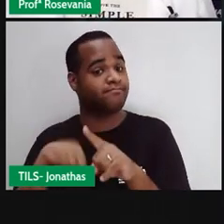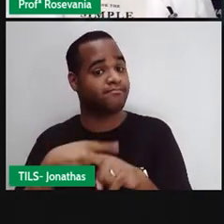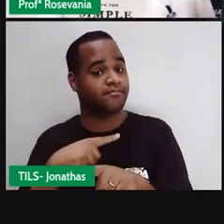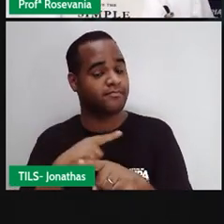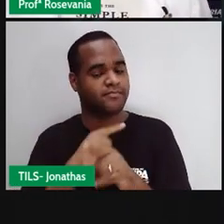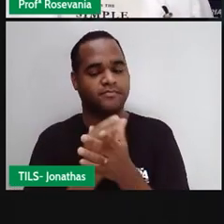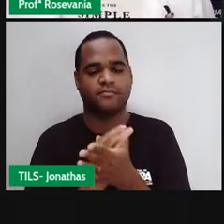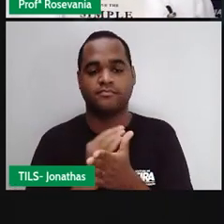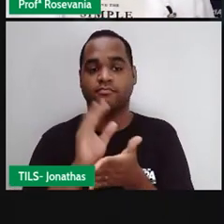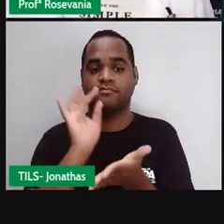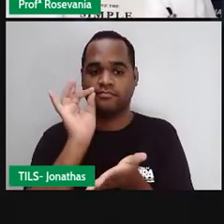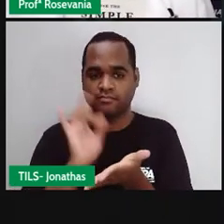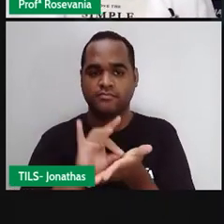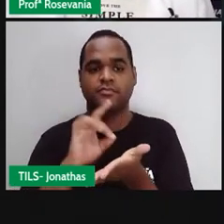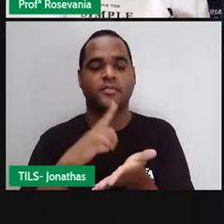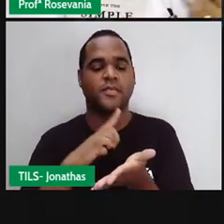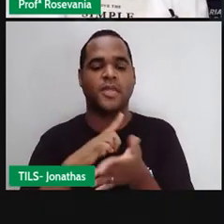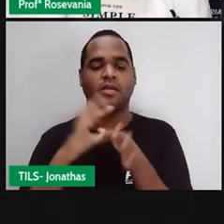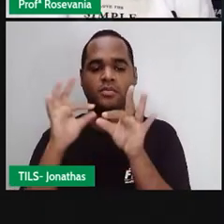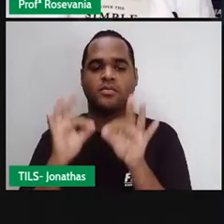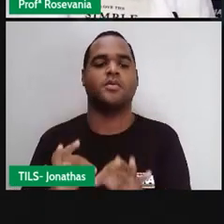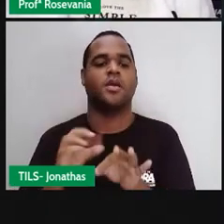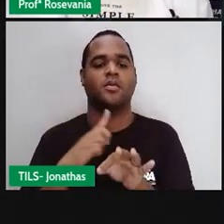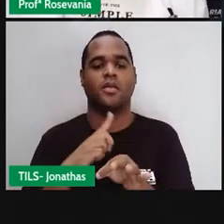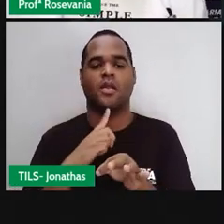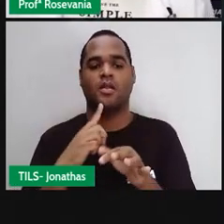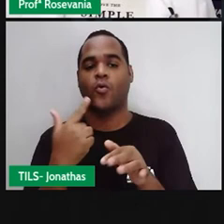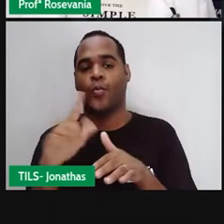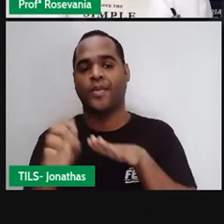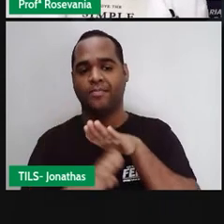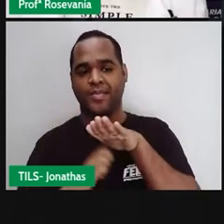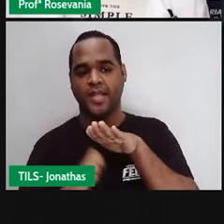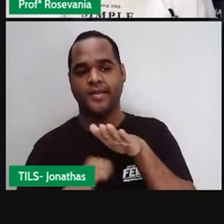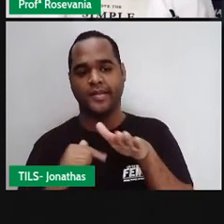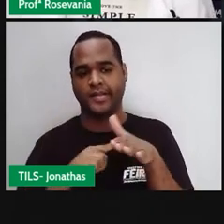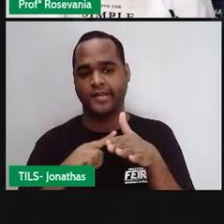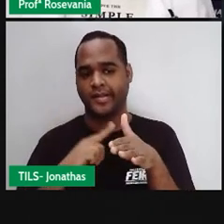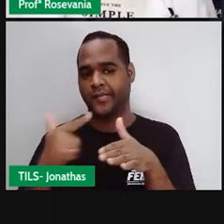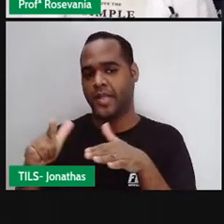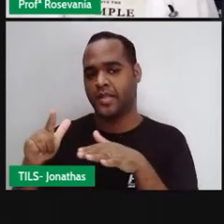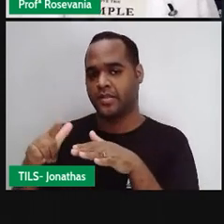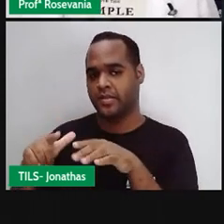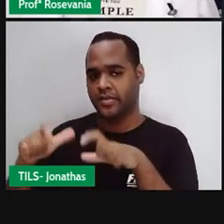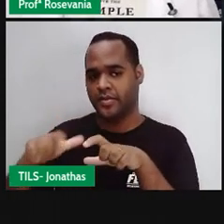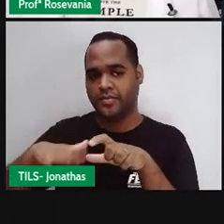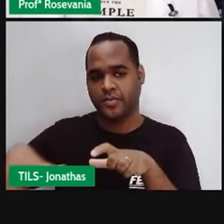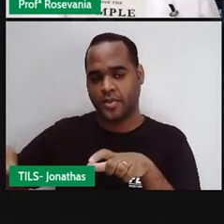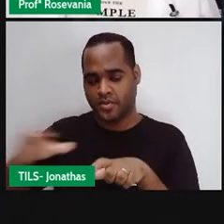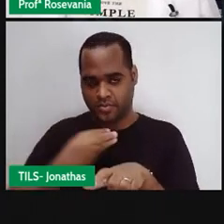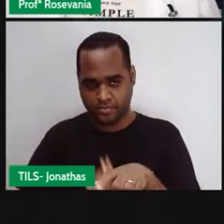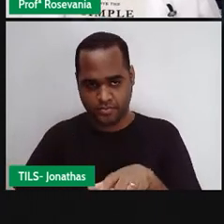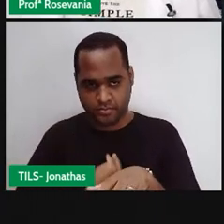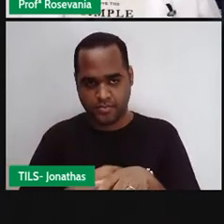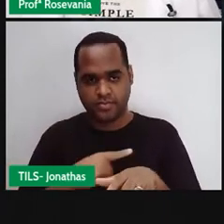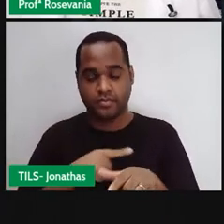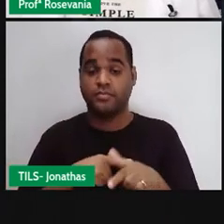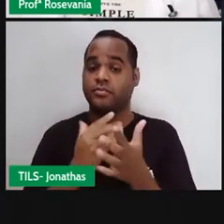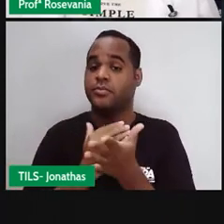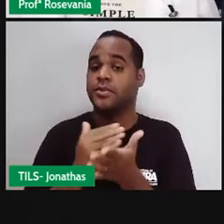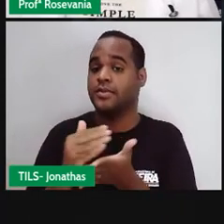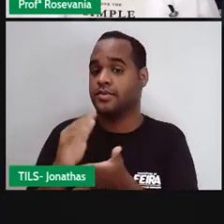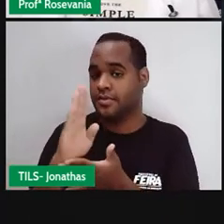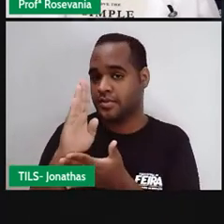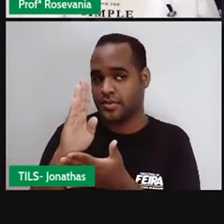ter somente, né, algumas pequenas fábricas para atender o mercado interno. Então, esse processo industrial da